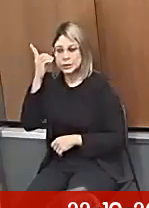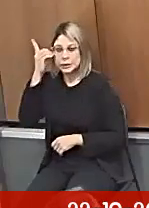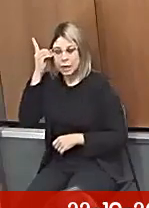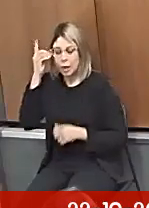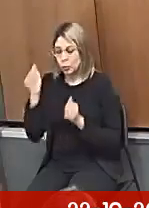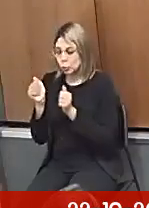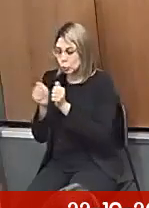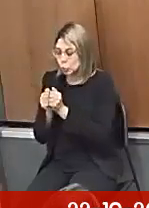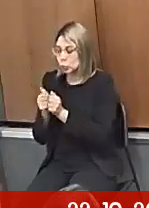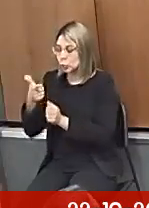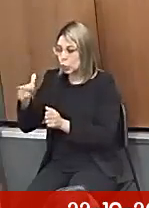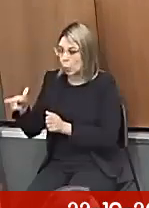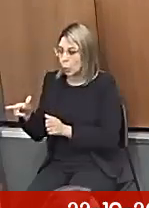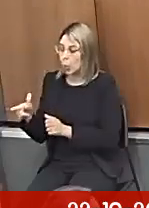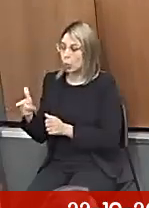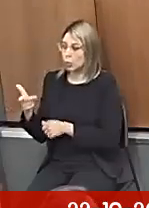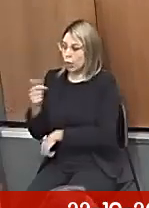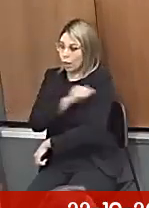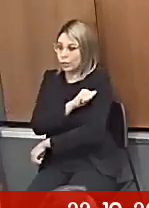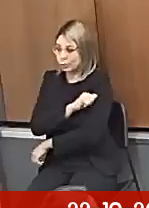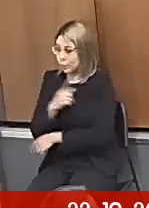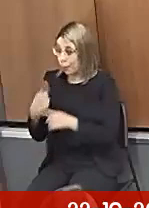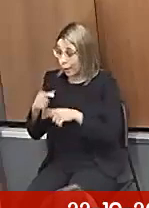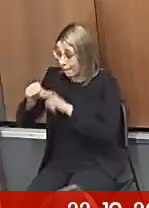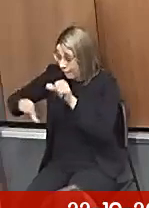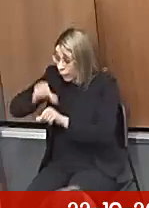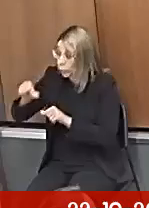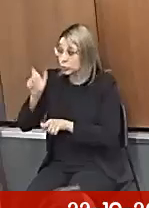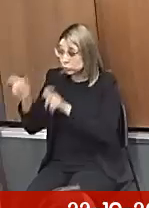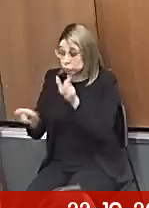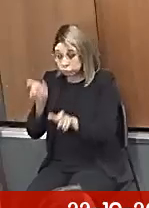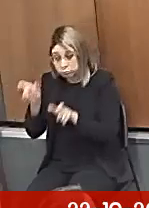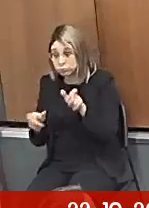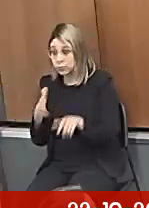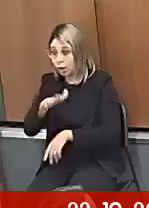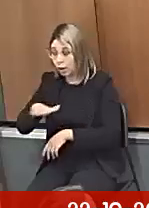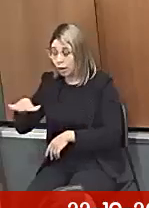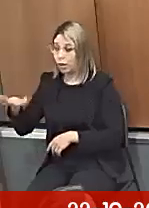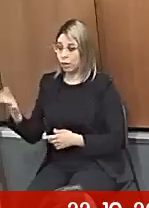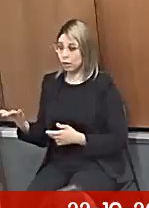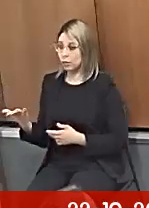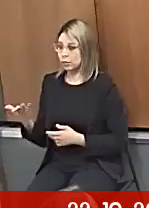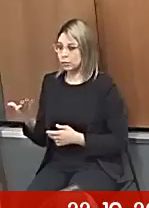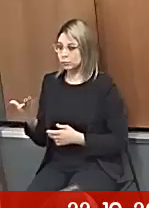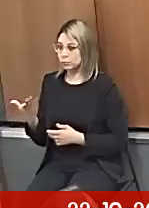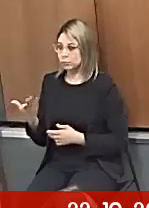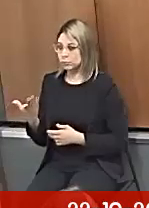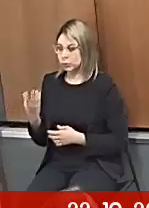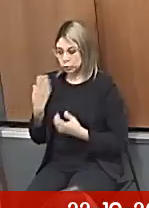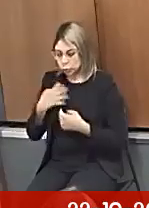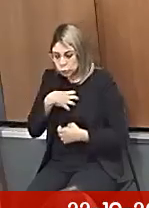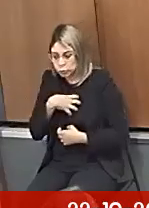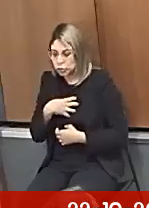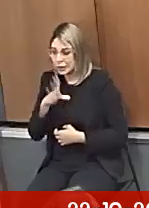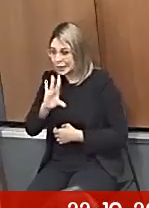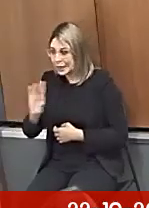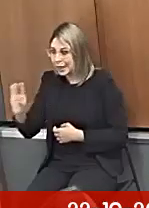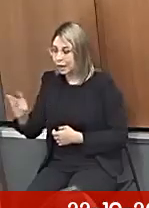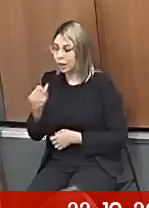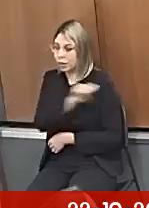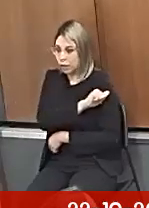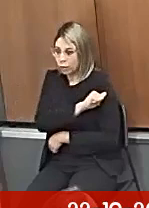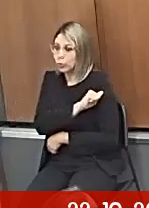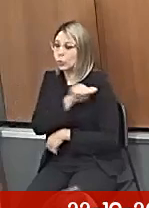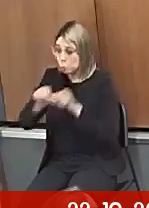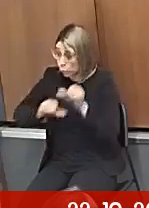de aula, o que muda drasticamente até mesmo o comportamento daqueles alunos